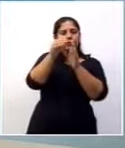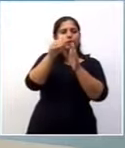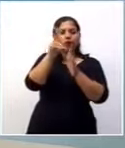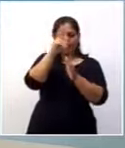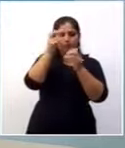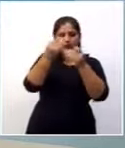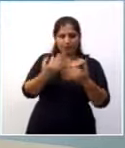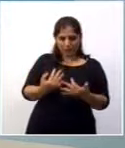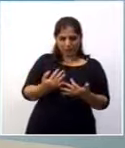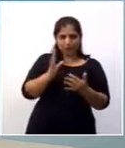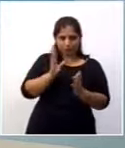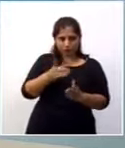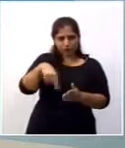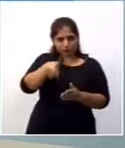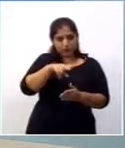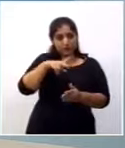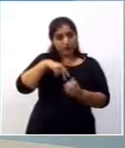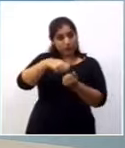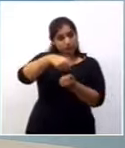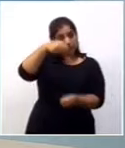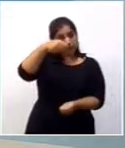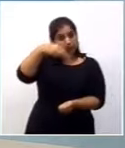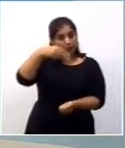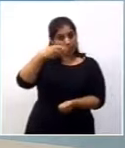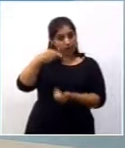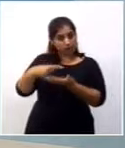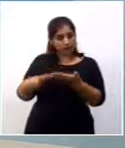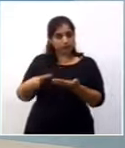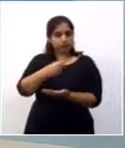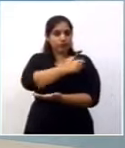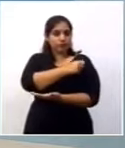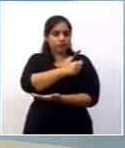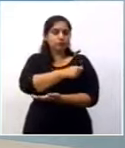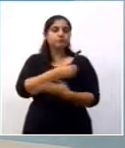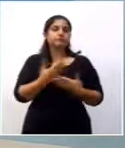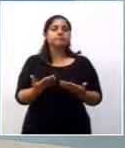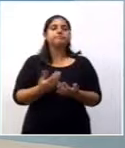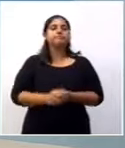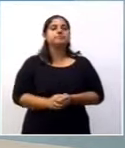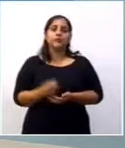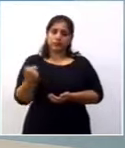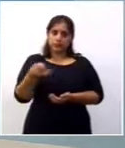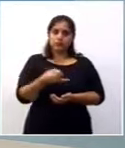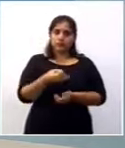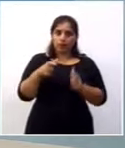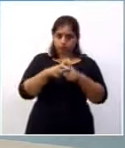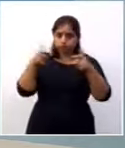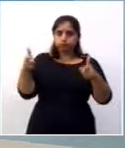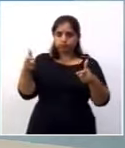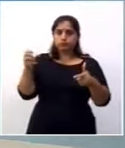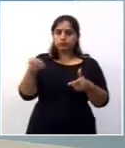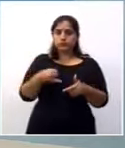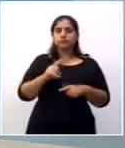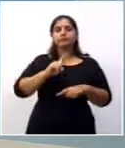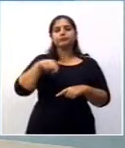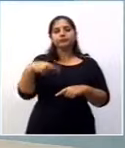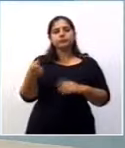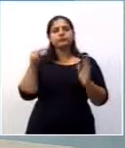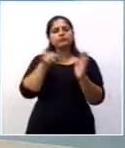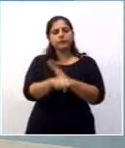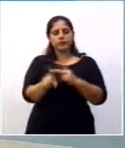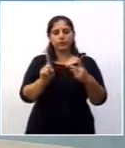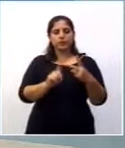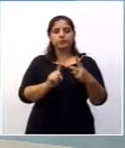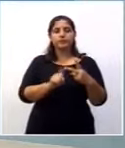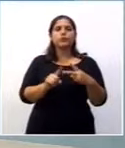até citei aí, que vocês têm um mapa no caderno do aluno, né? Então, sim, ocorreu. A próxima pergunta